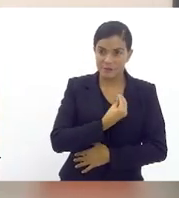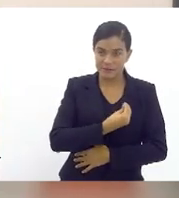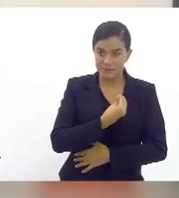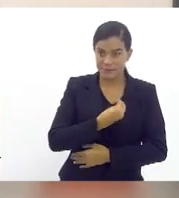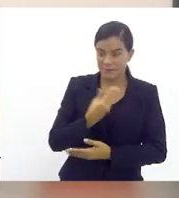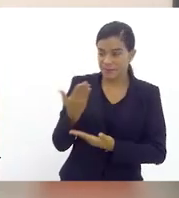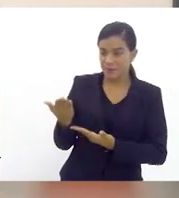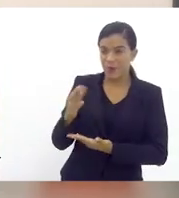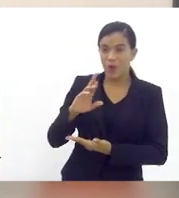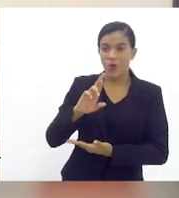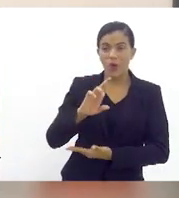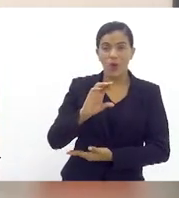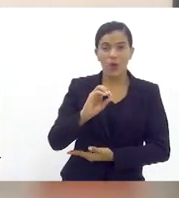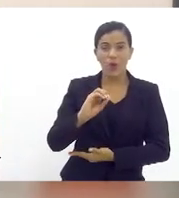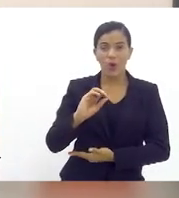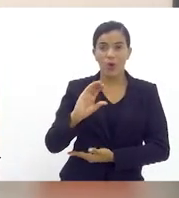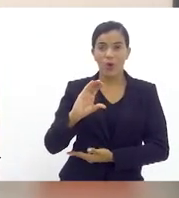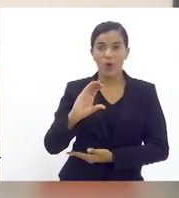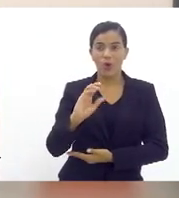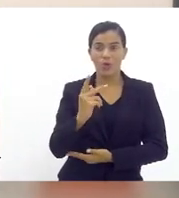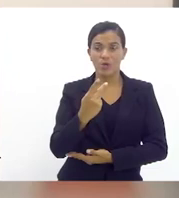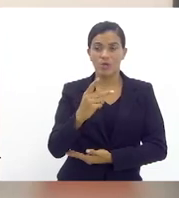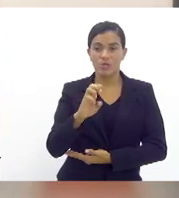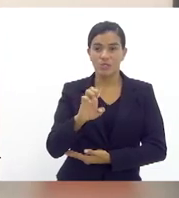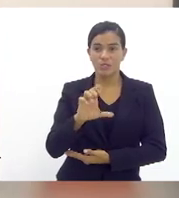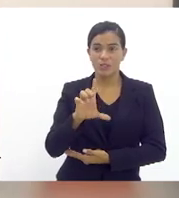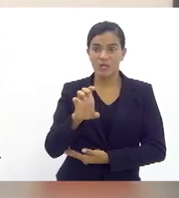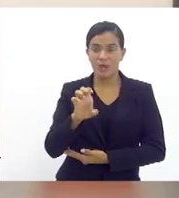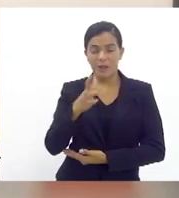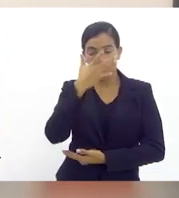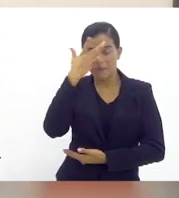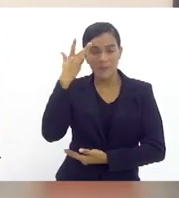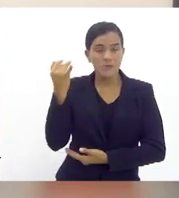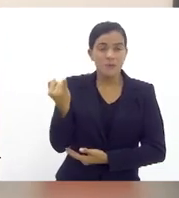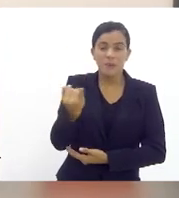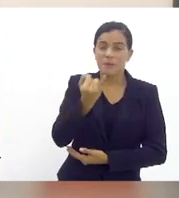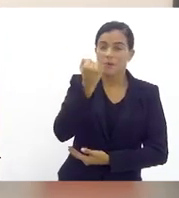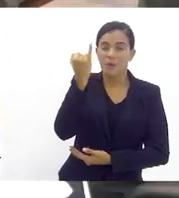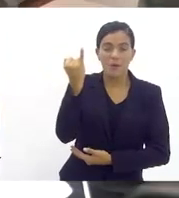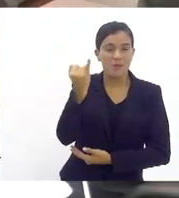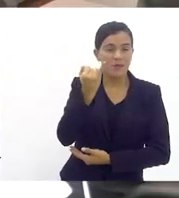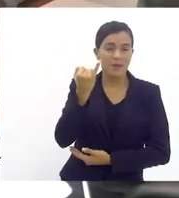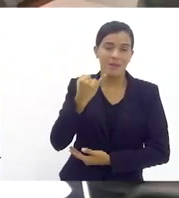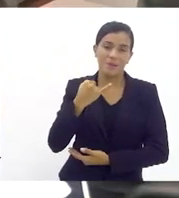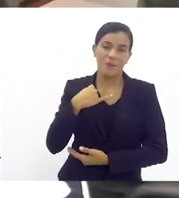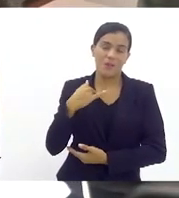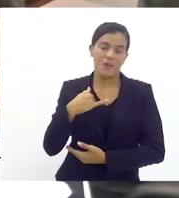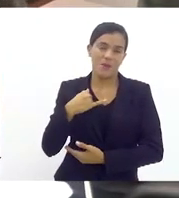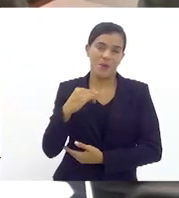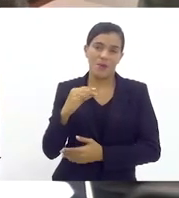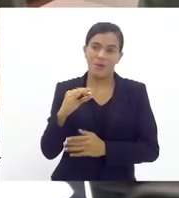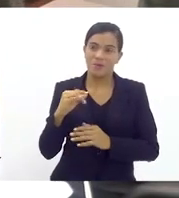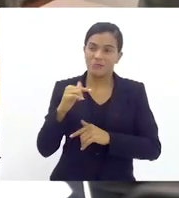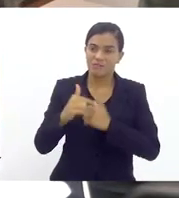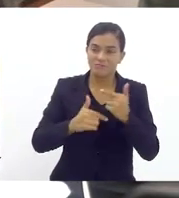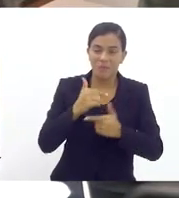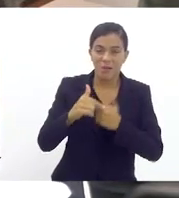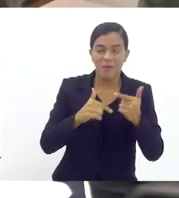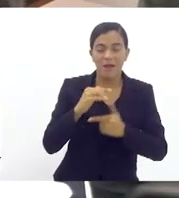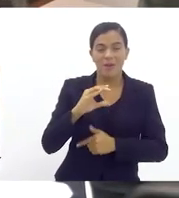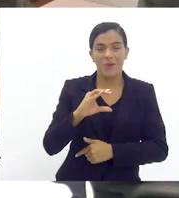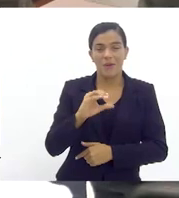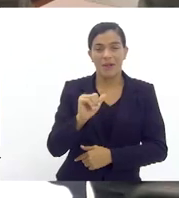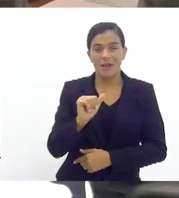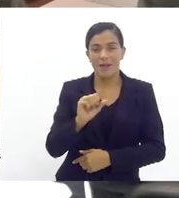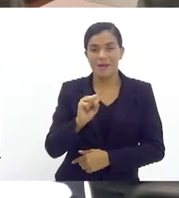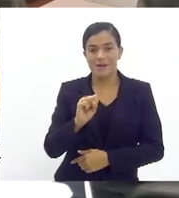da Rochelle, que está aqui comigo na mesa. É uma pessoa muito importante para a casinha, então eu estou muito feliz de estar acompanhando a mesa junto